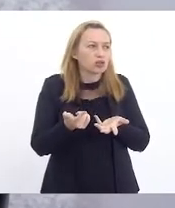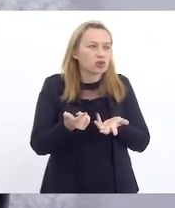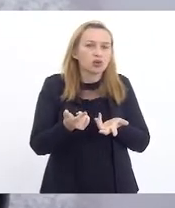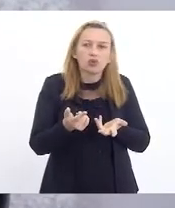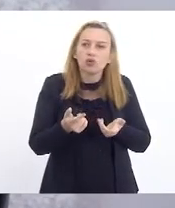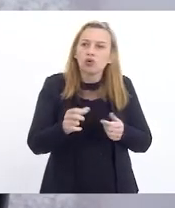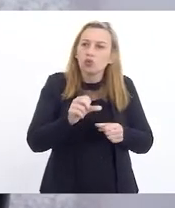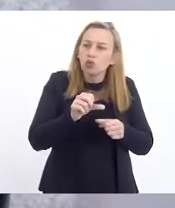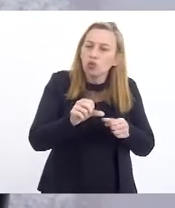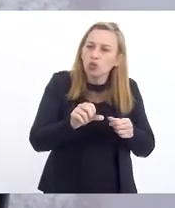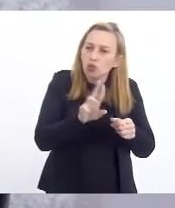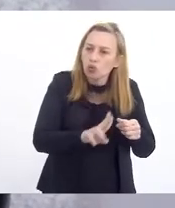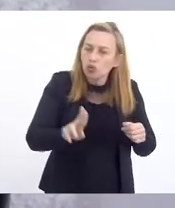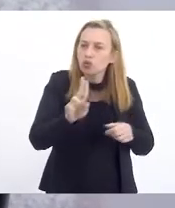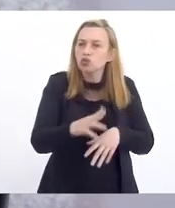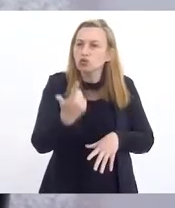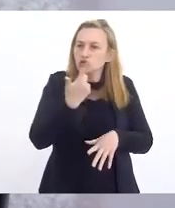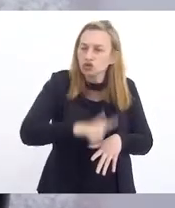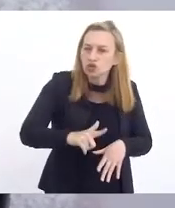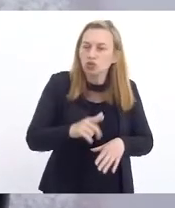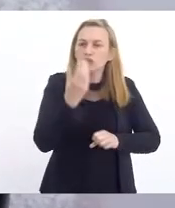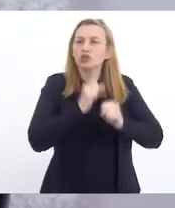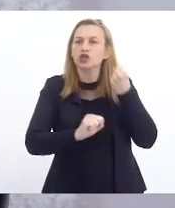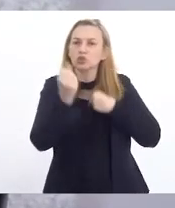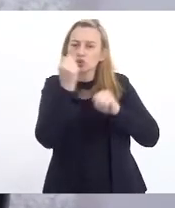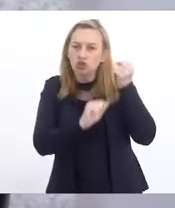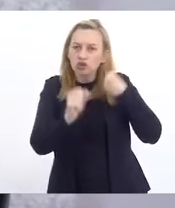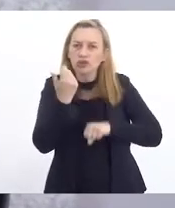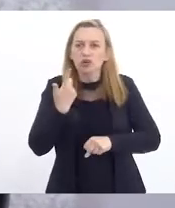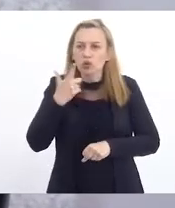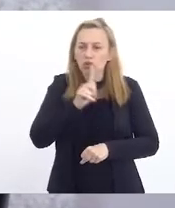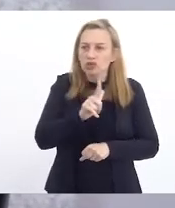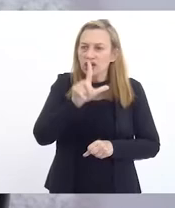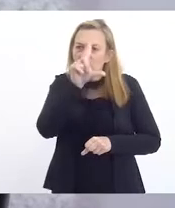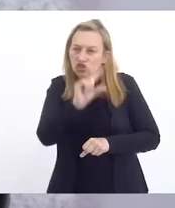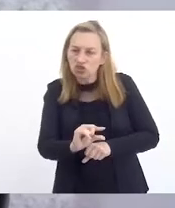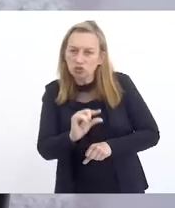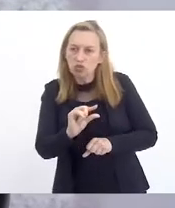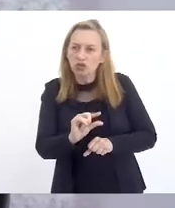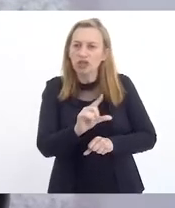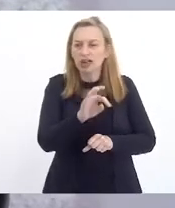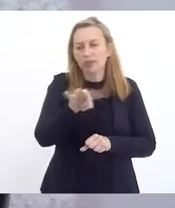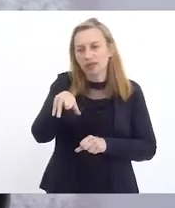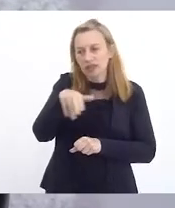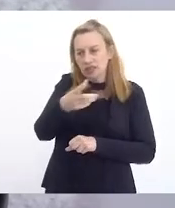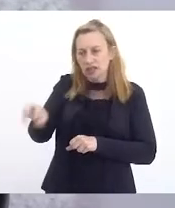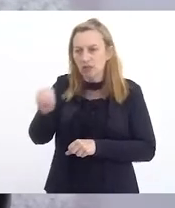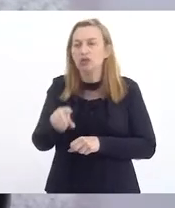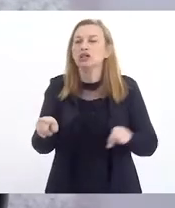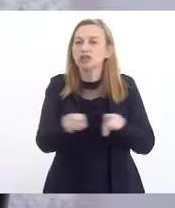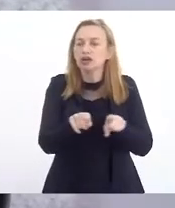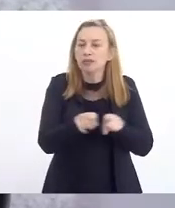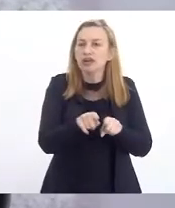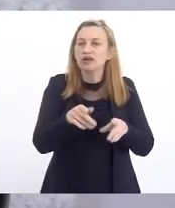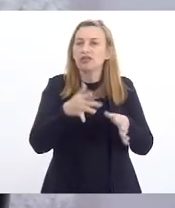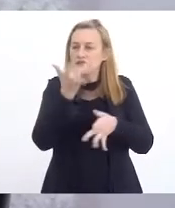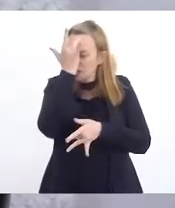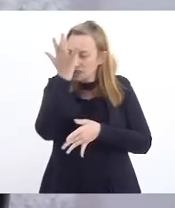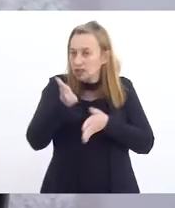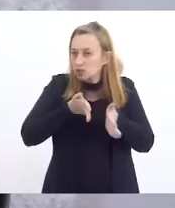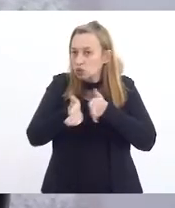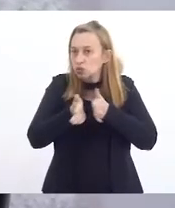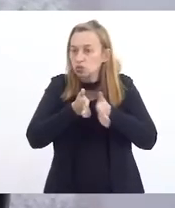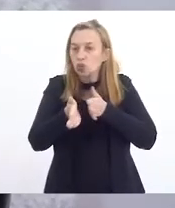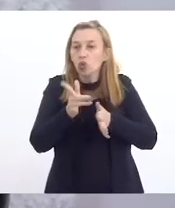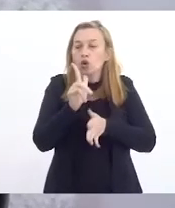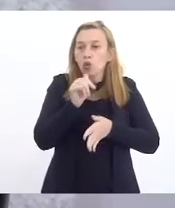reuso dos efluentes, né, industriais, você consegue, né, reduzir a captação e também facilitar ali, usar o